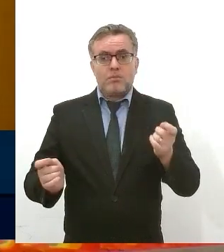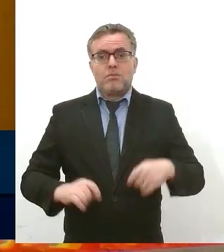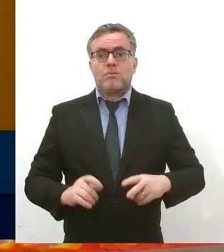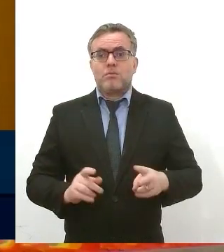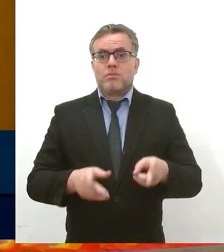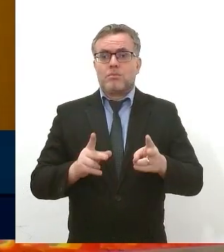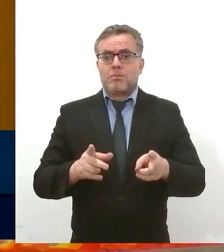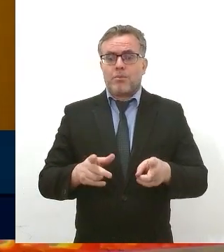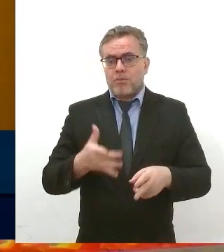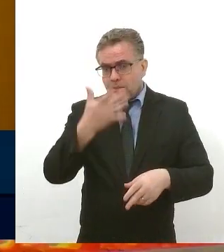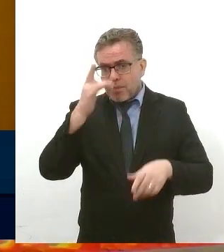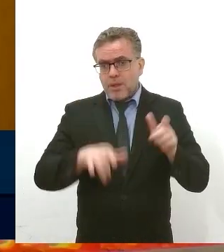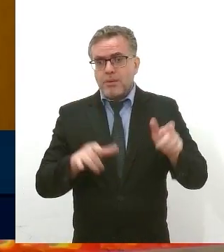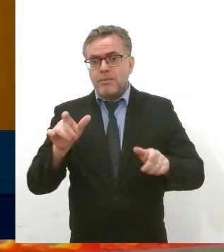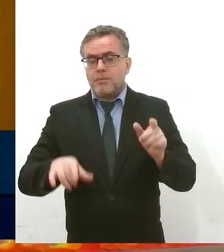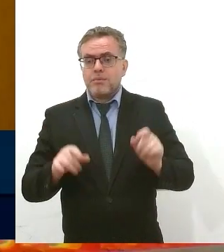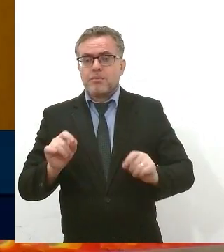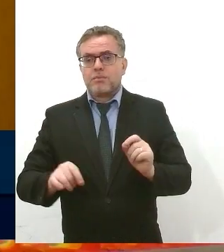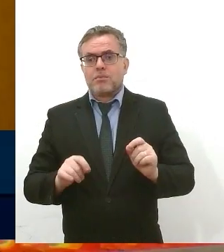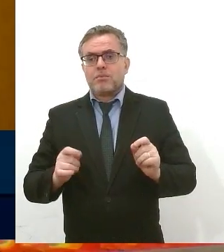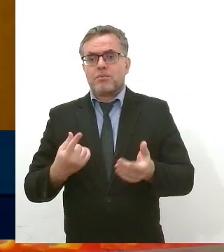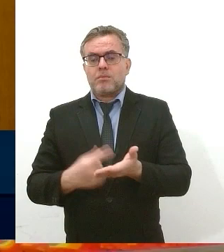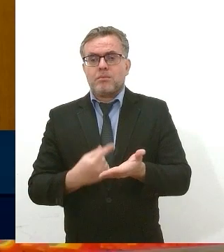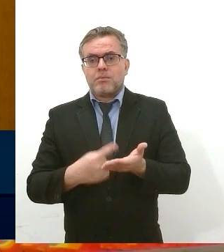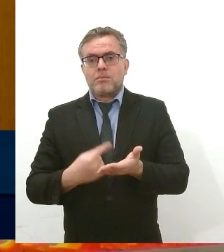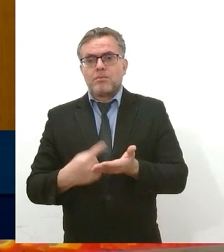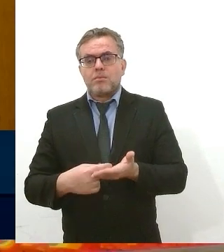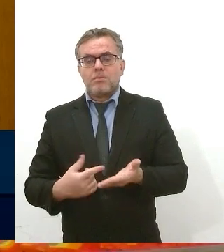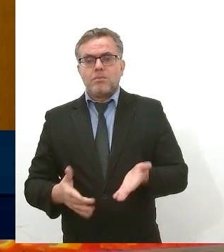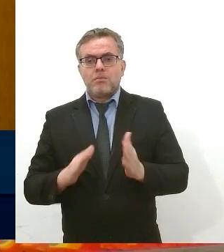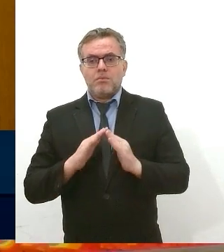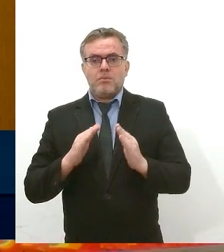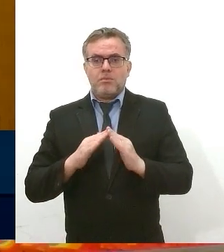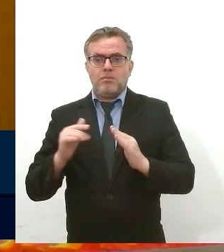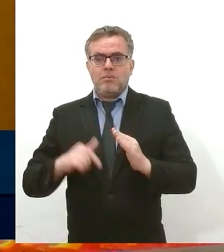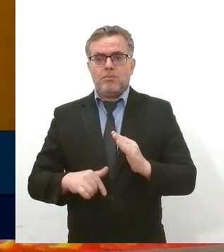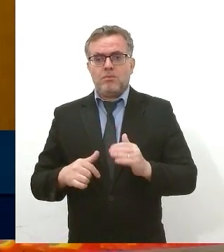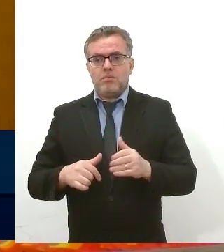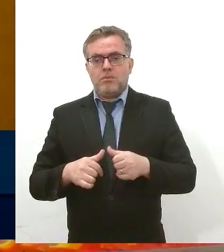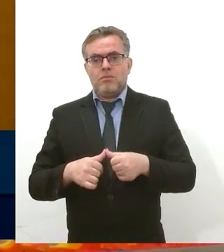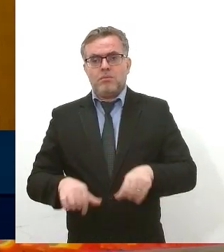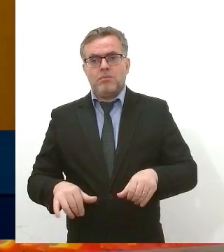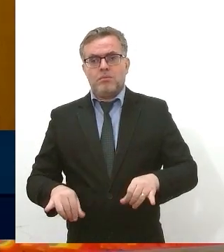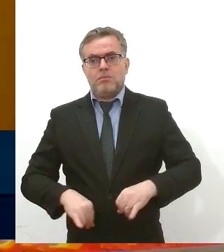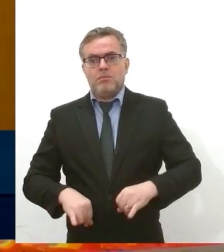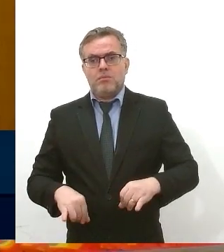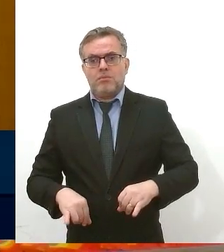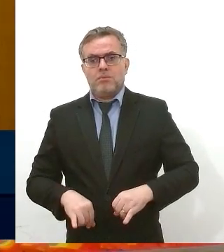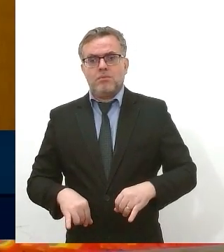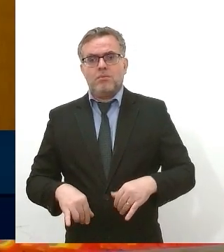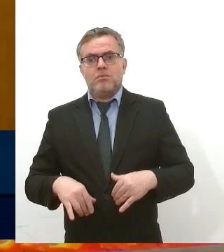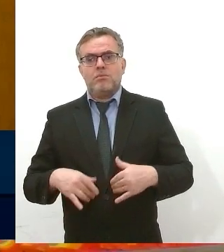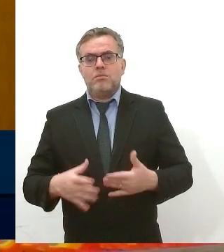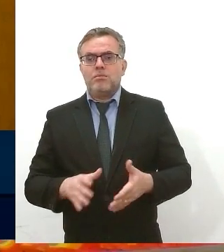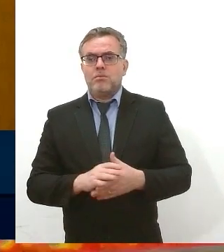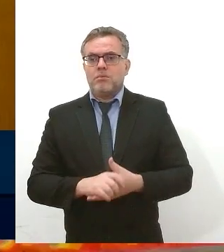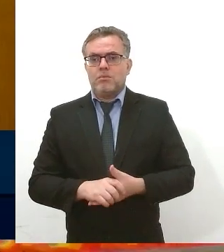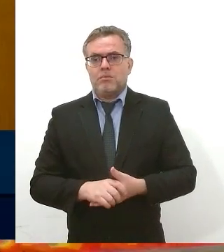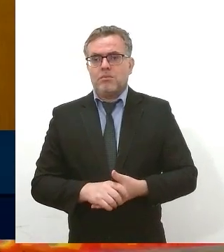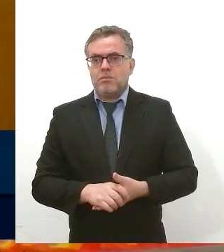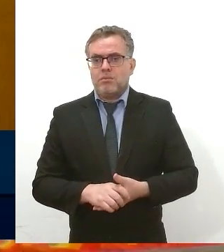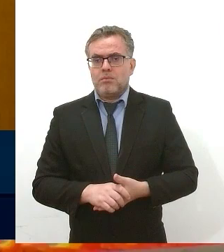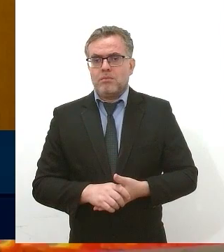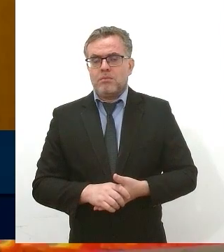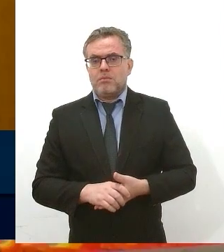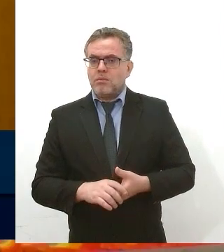quando voltam em casa, também sofrem nesse tipo de violência. Mas isso nunca foi motivo, né, de